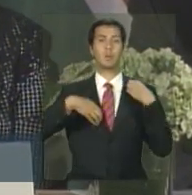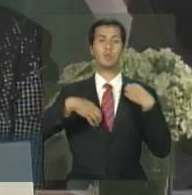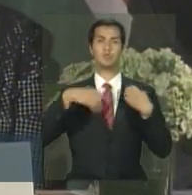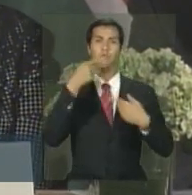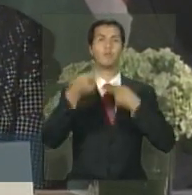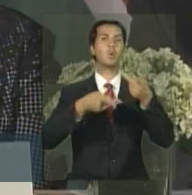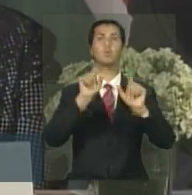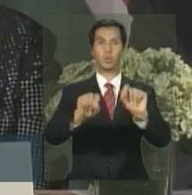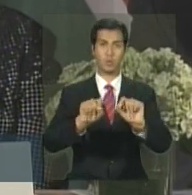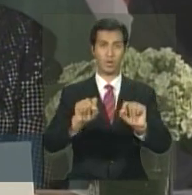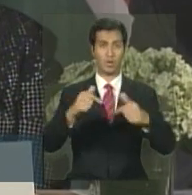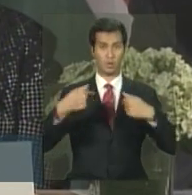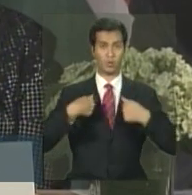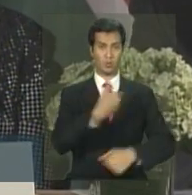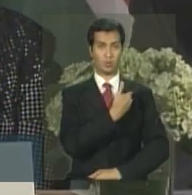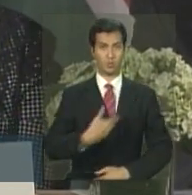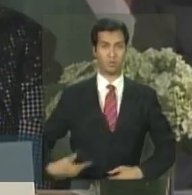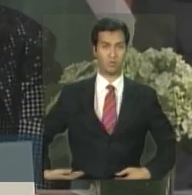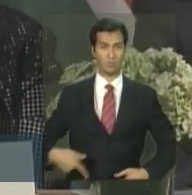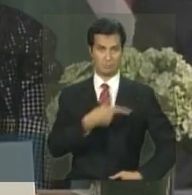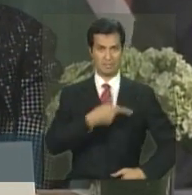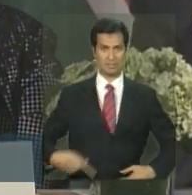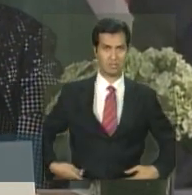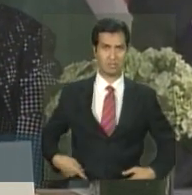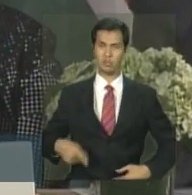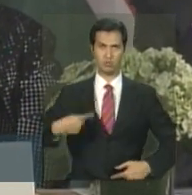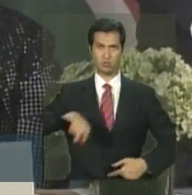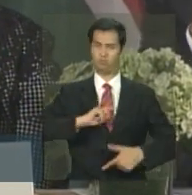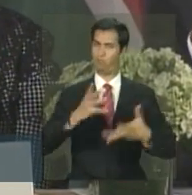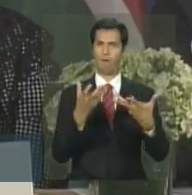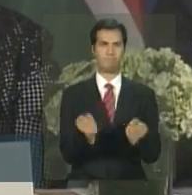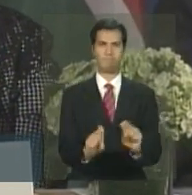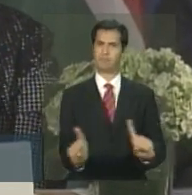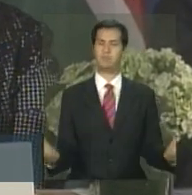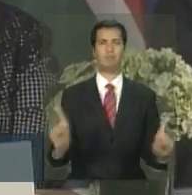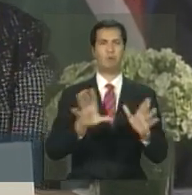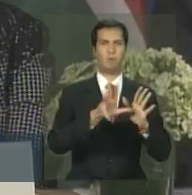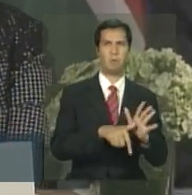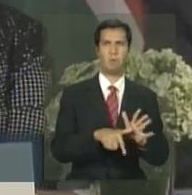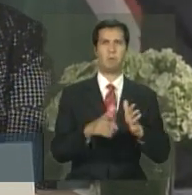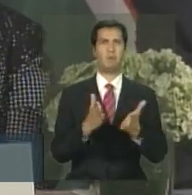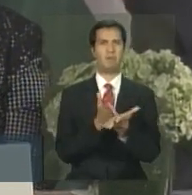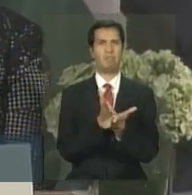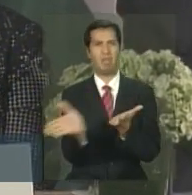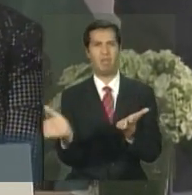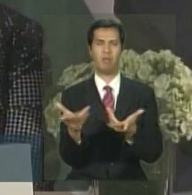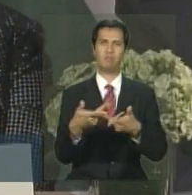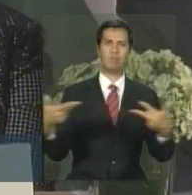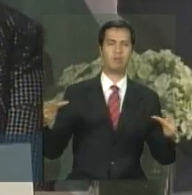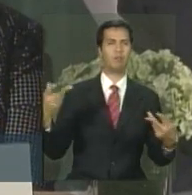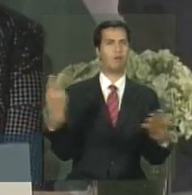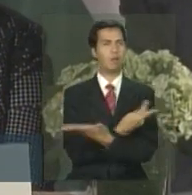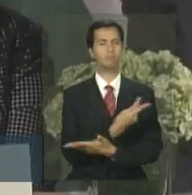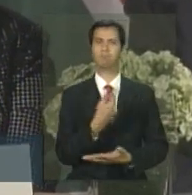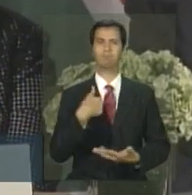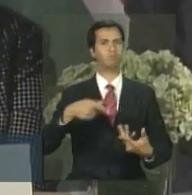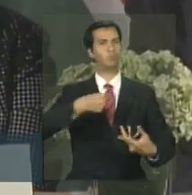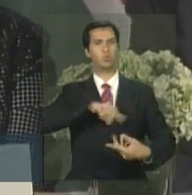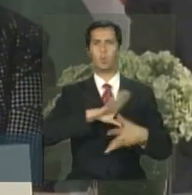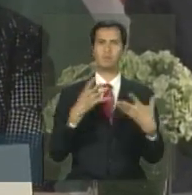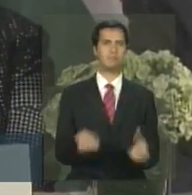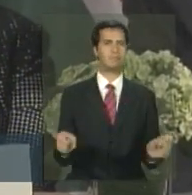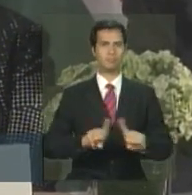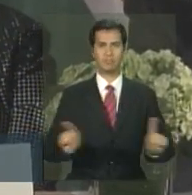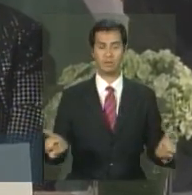não terá compromisso com o erro, o desvio e o mal feito. Senhoras e senhores, a internet e as